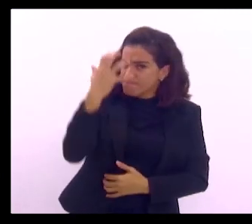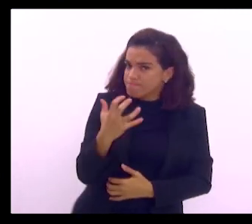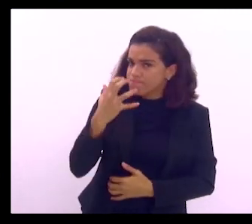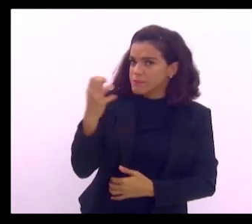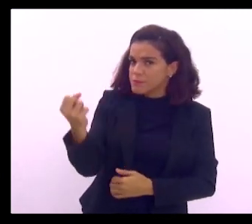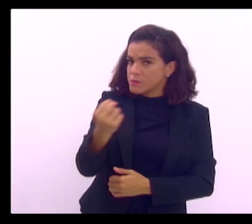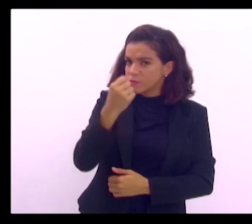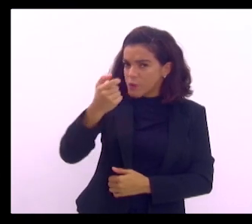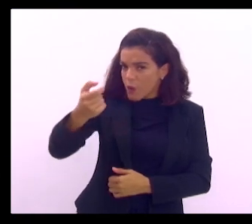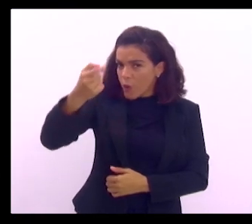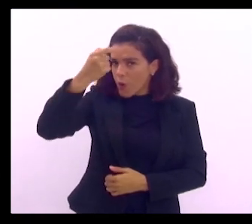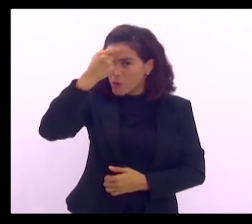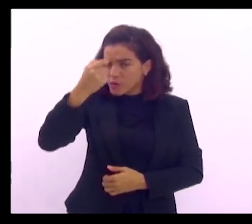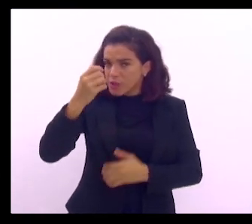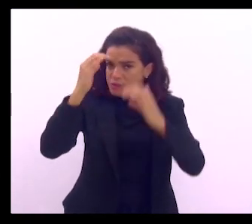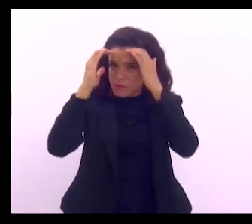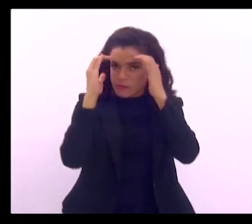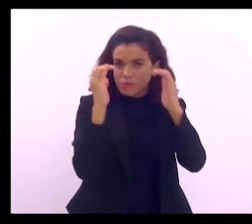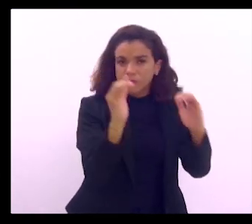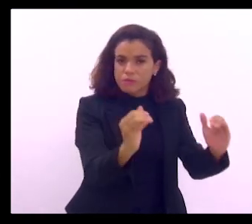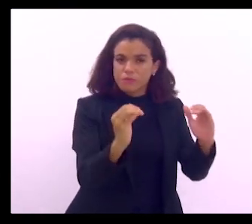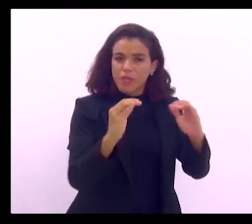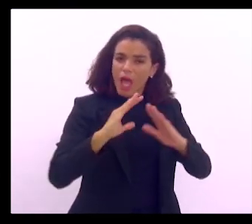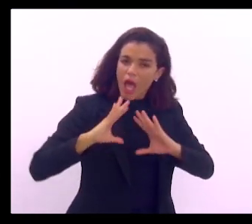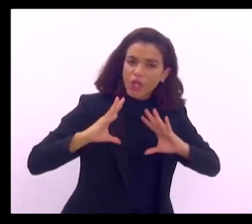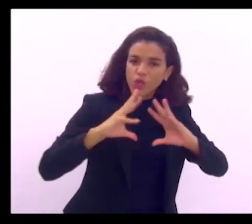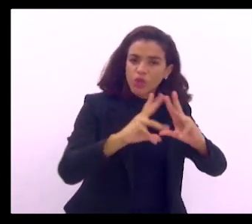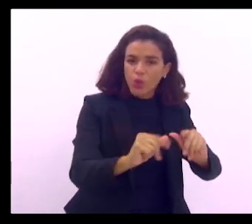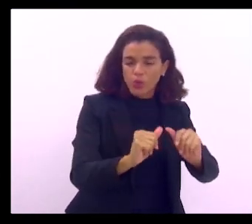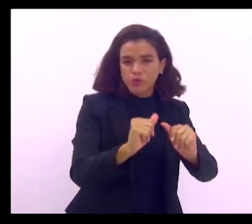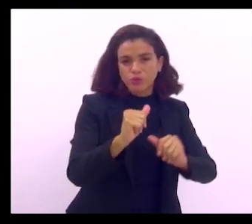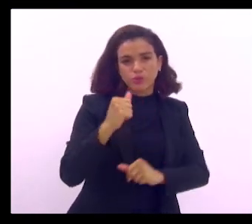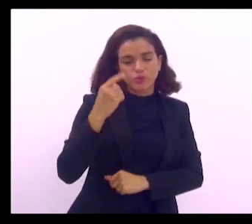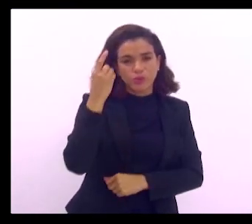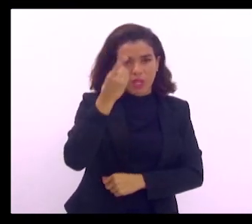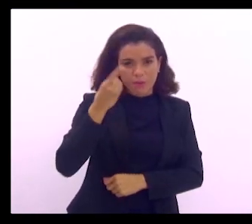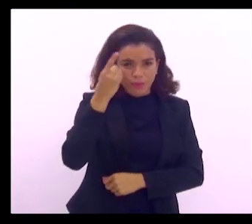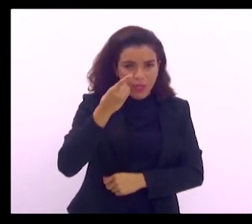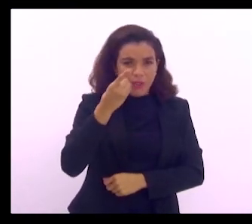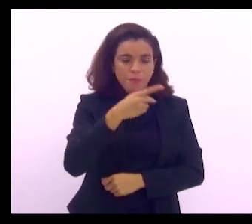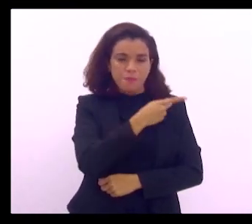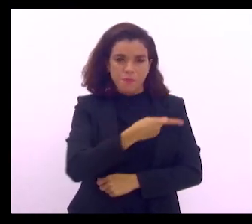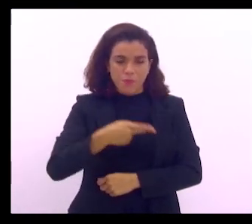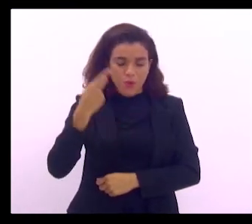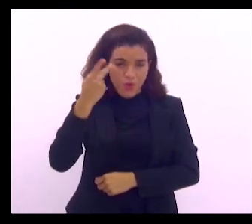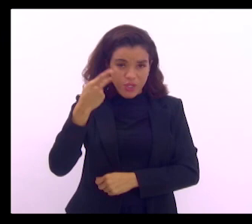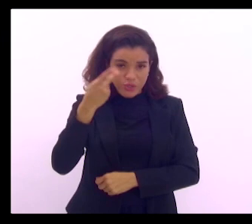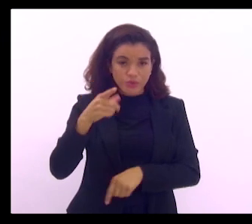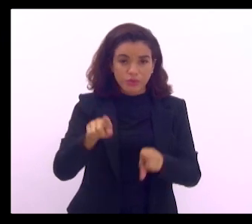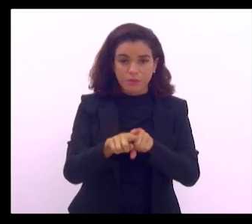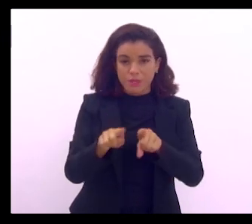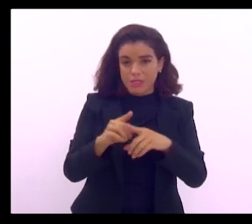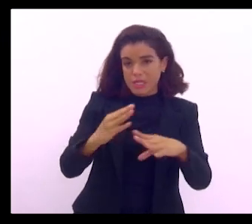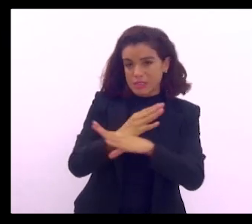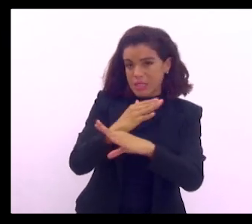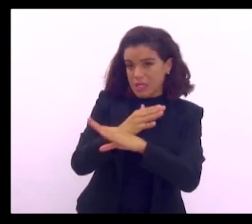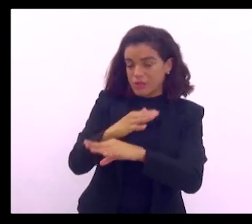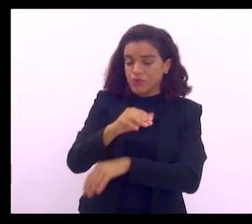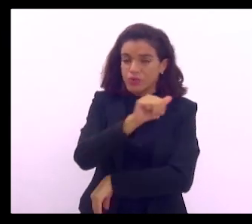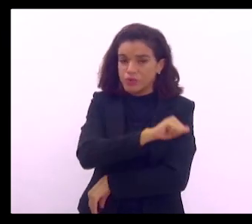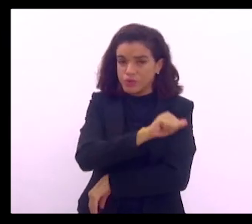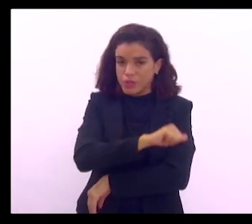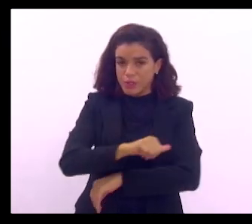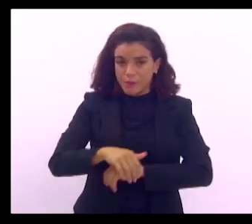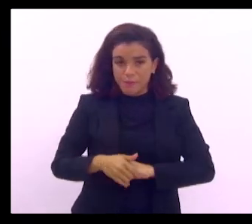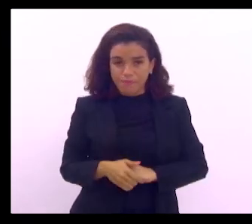muita consciência e muito respeito aos políticos do esporte, aos os políticos da cidade do Rio de Janeiro, do estado do Rio de Janeiro,